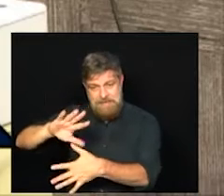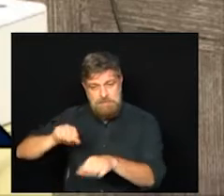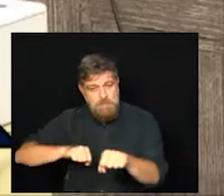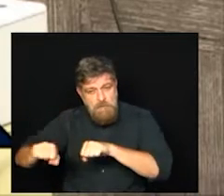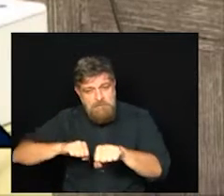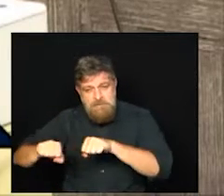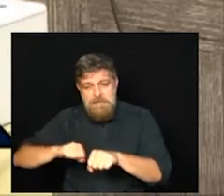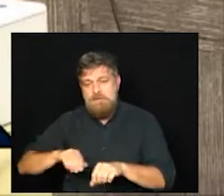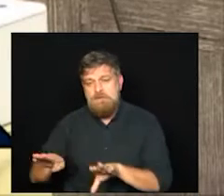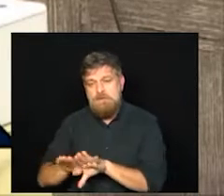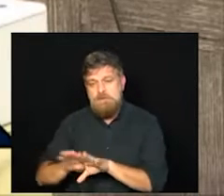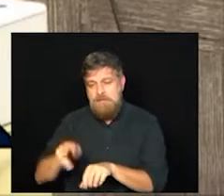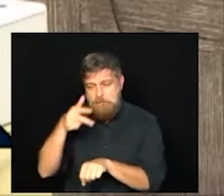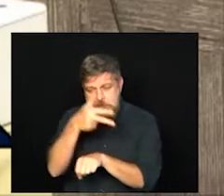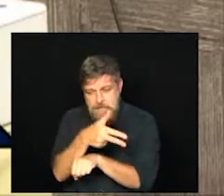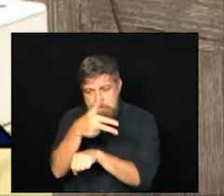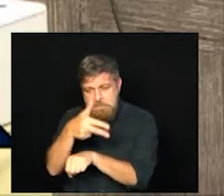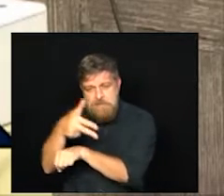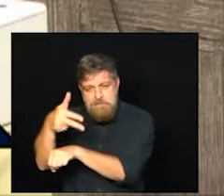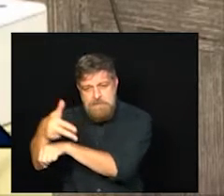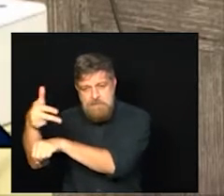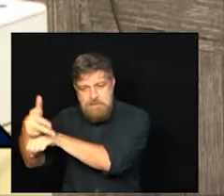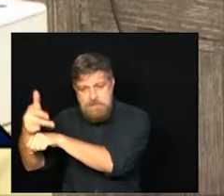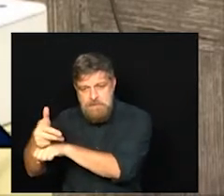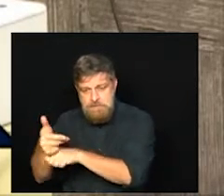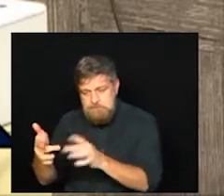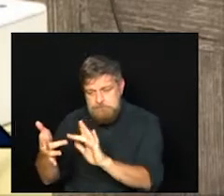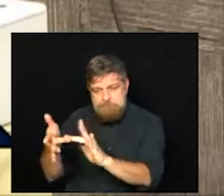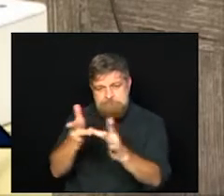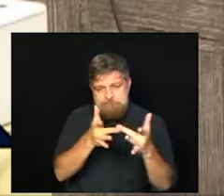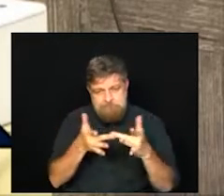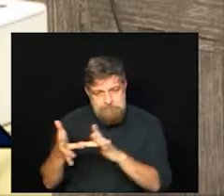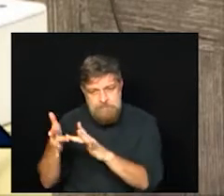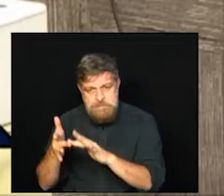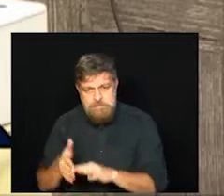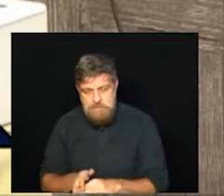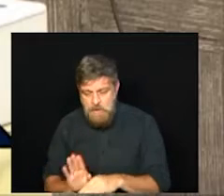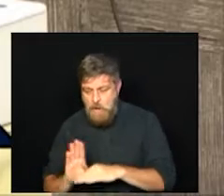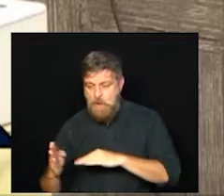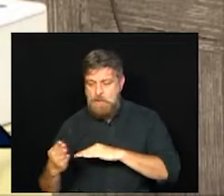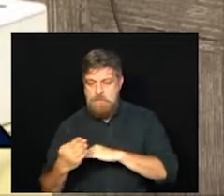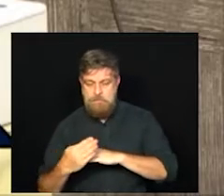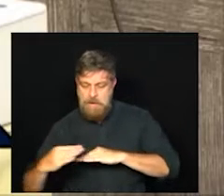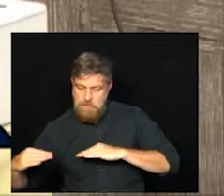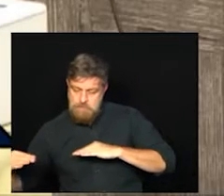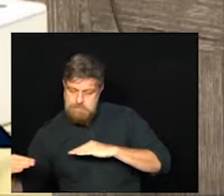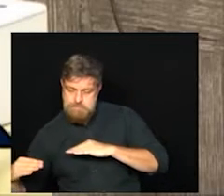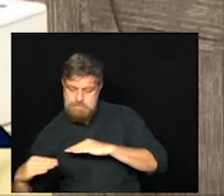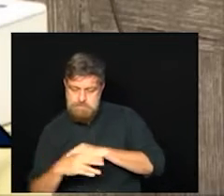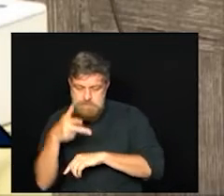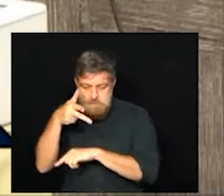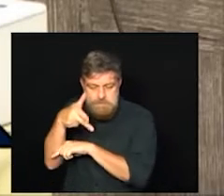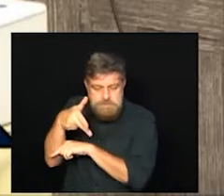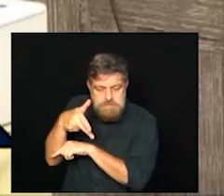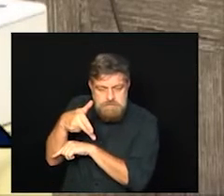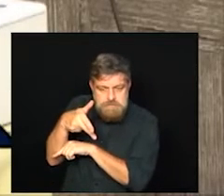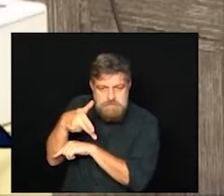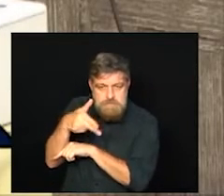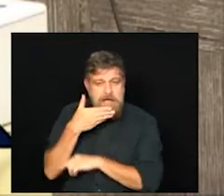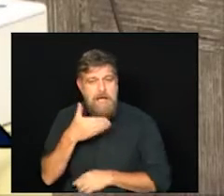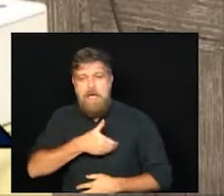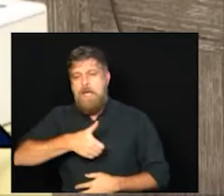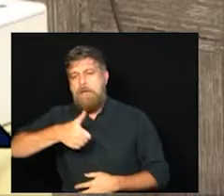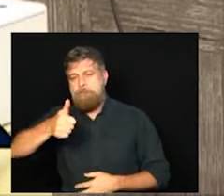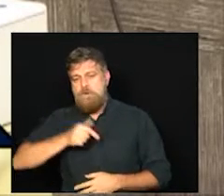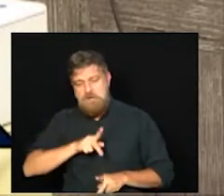mobilizando para colocarmos câmeras inteligentes na entrada do bairro, que com certeza vai melhorar